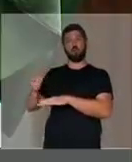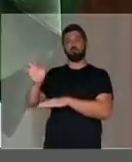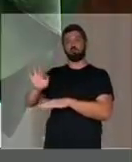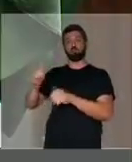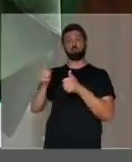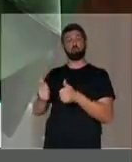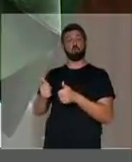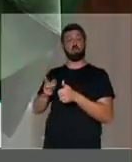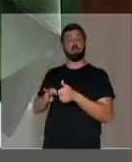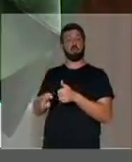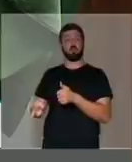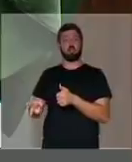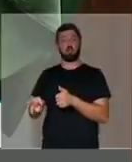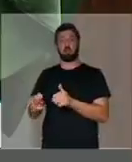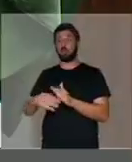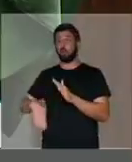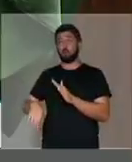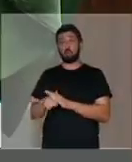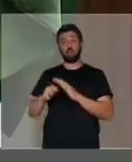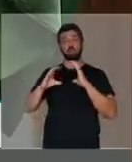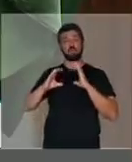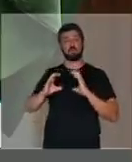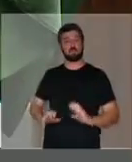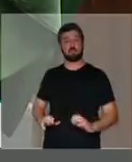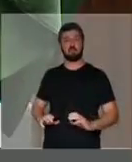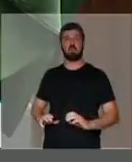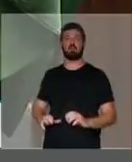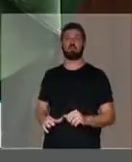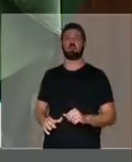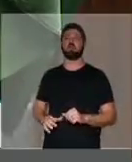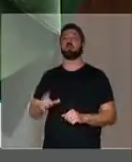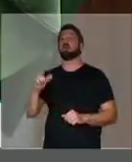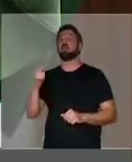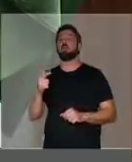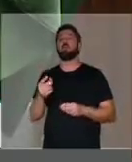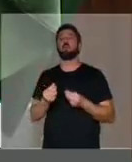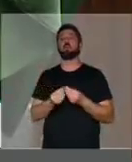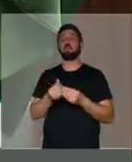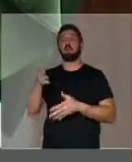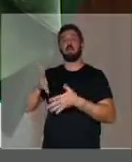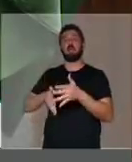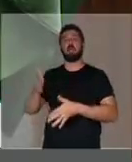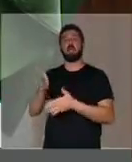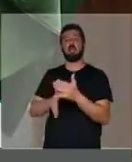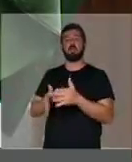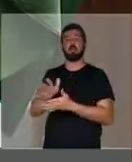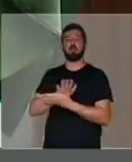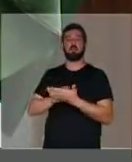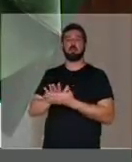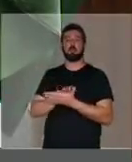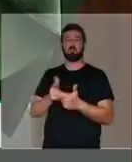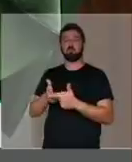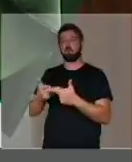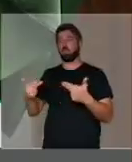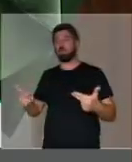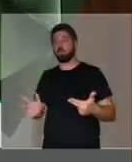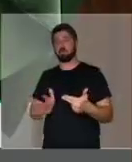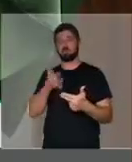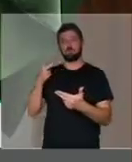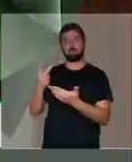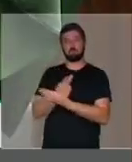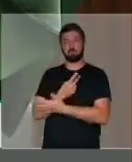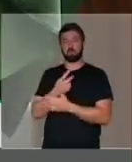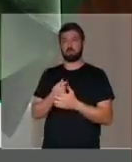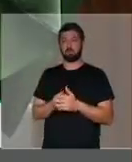funcionamento atual e que todos os seus cidadãos não estejam sendo perturbados por fatos, atos ou